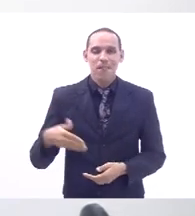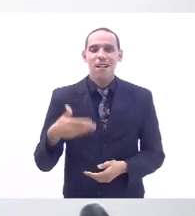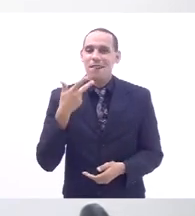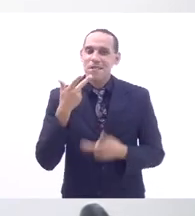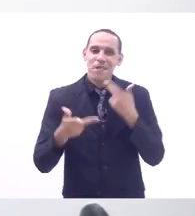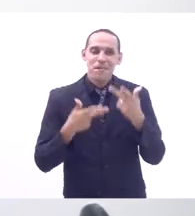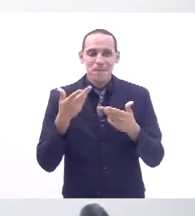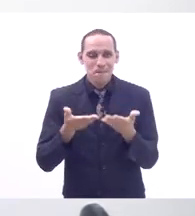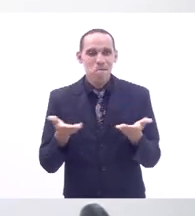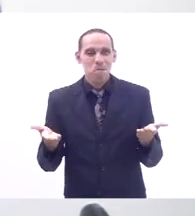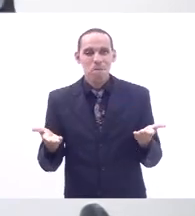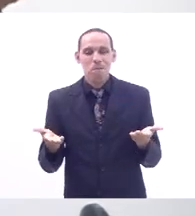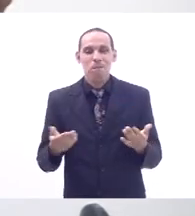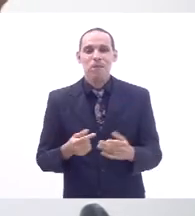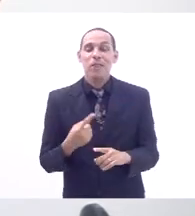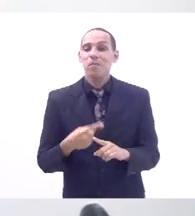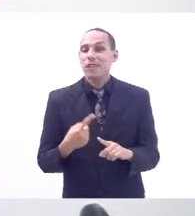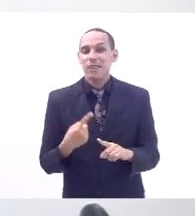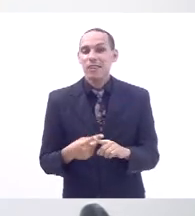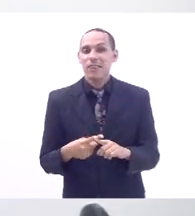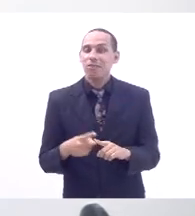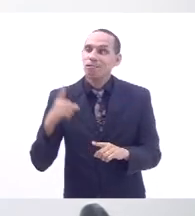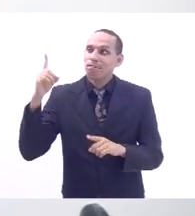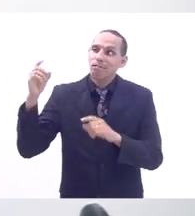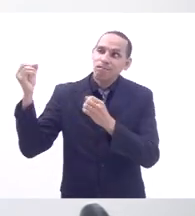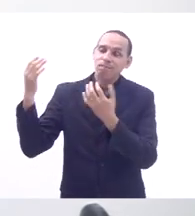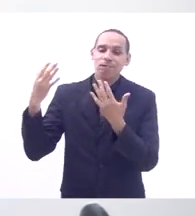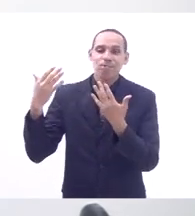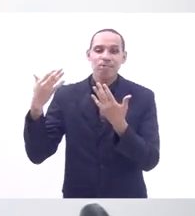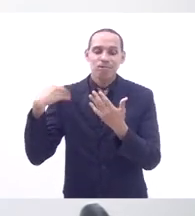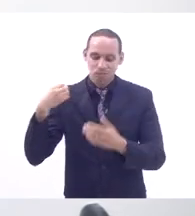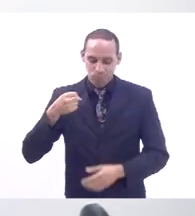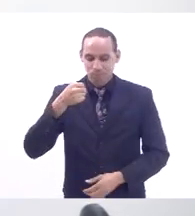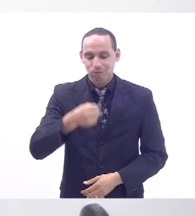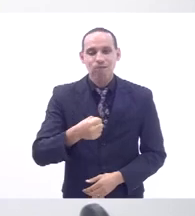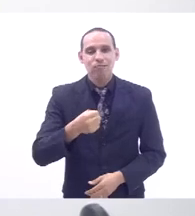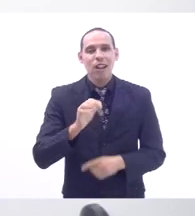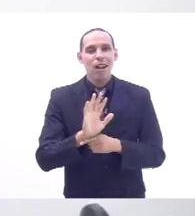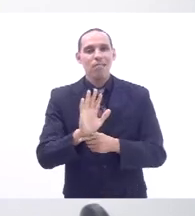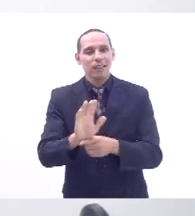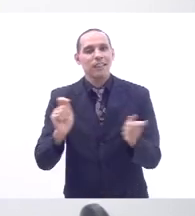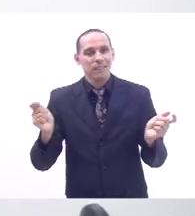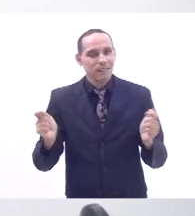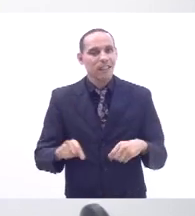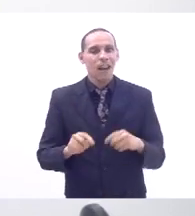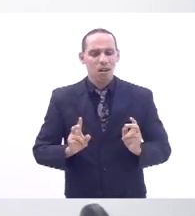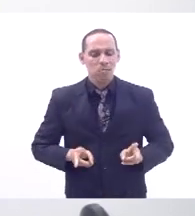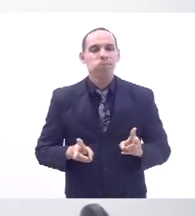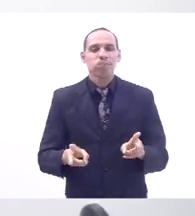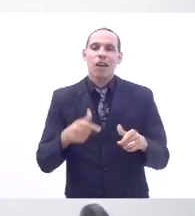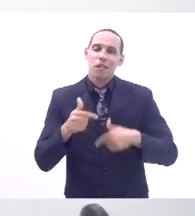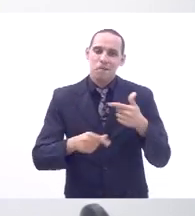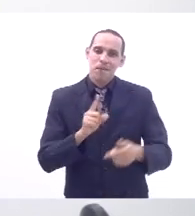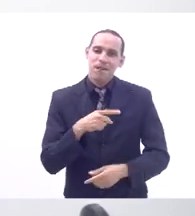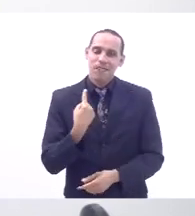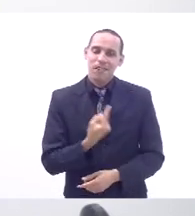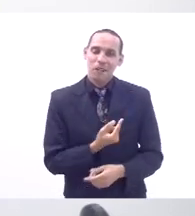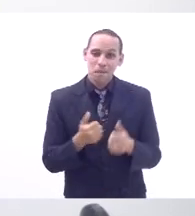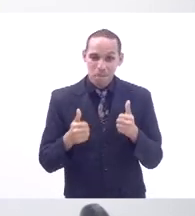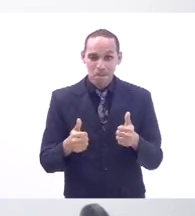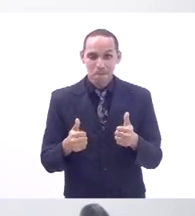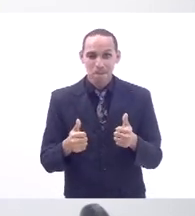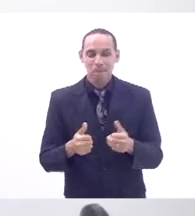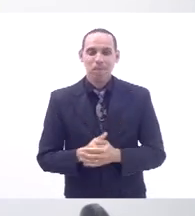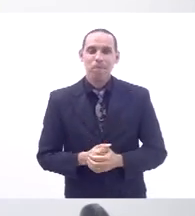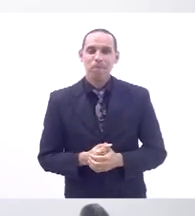falando, porque, graças a Deus, ele me colocou aqui para a gente poder ajudar e dar continuidade ao nosso trabalho. Tá?